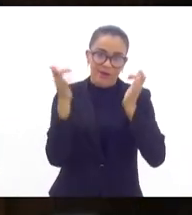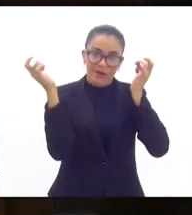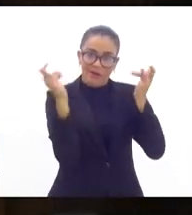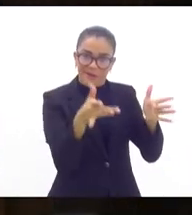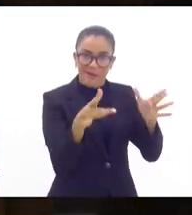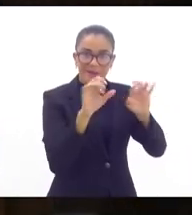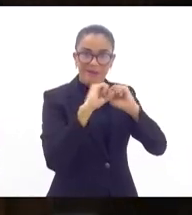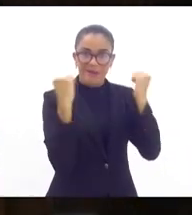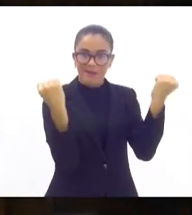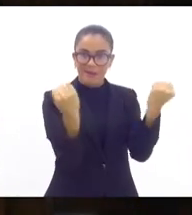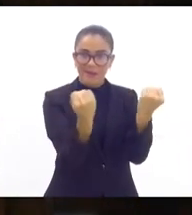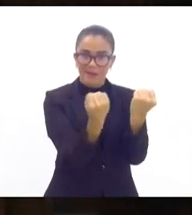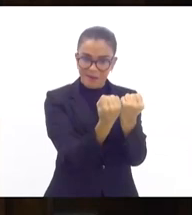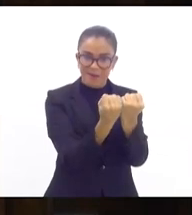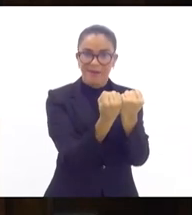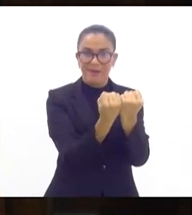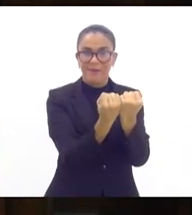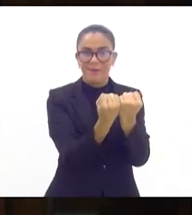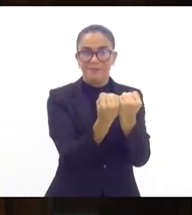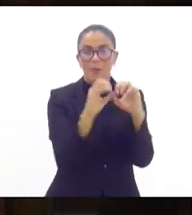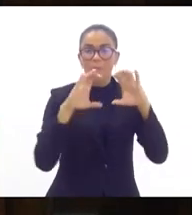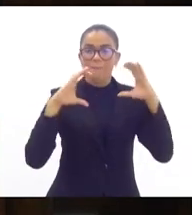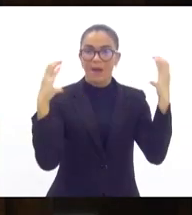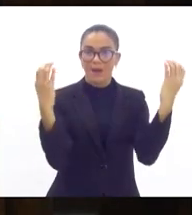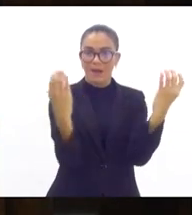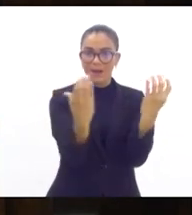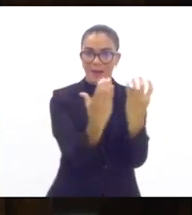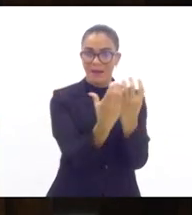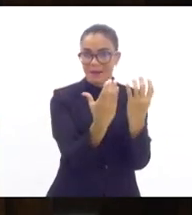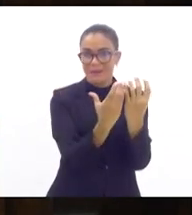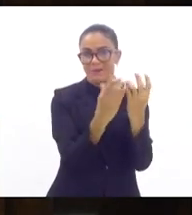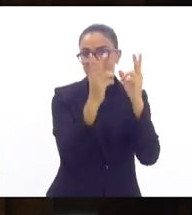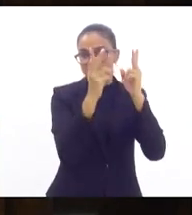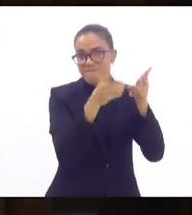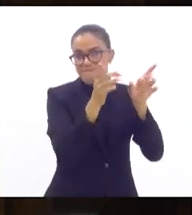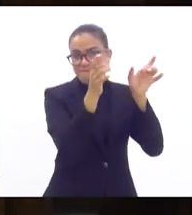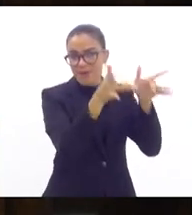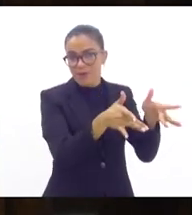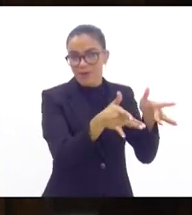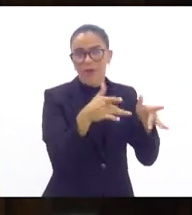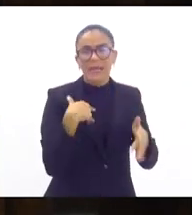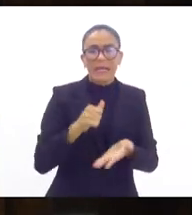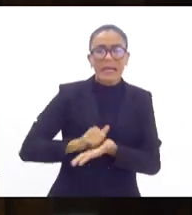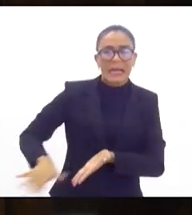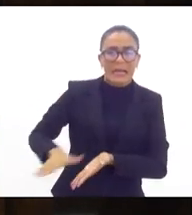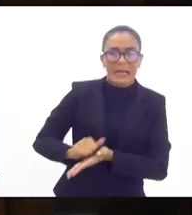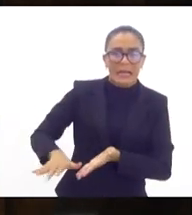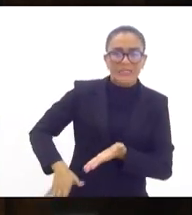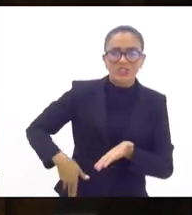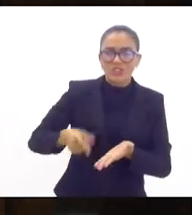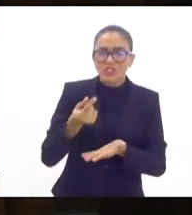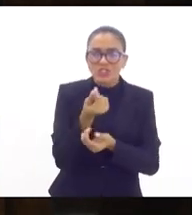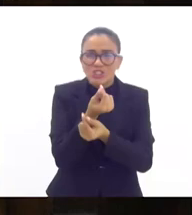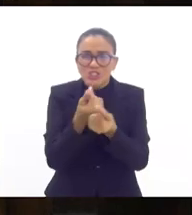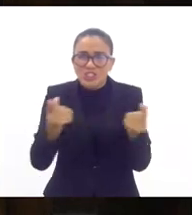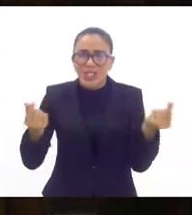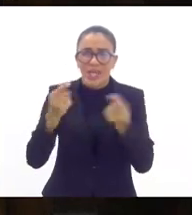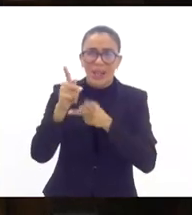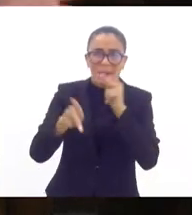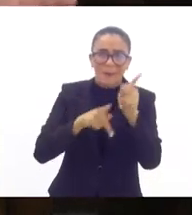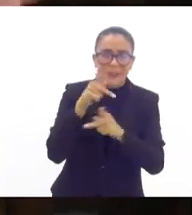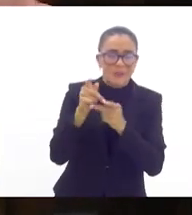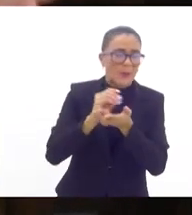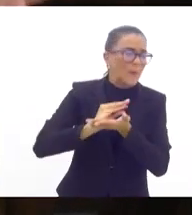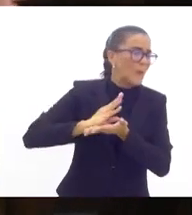o produto o aparelho que teria que acontecer não aconteceu né a gente gastou aí um dinheiro público e e a